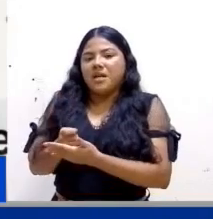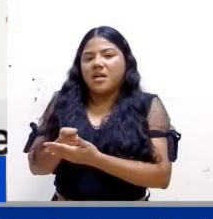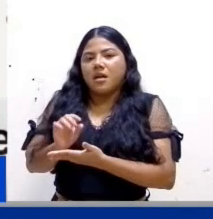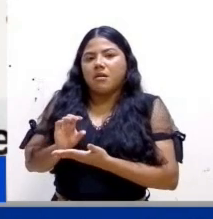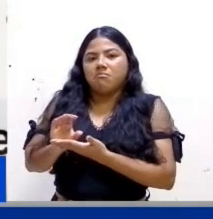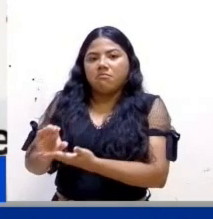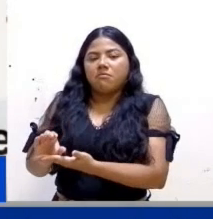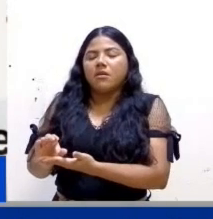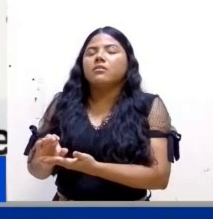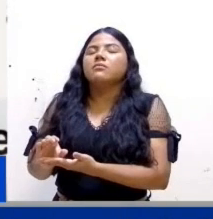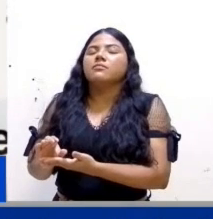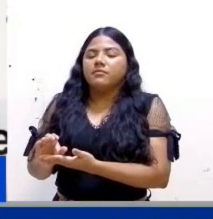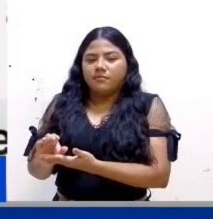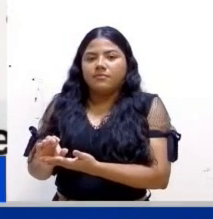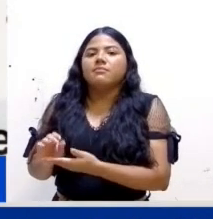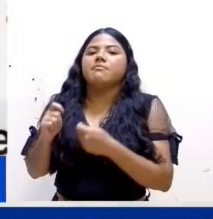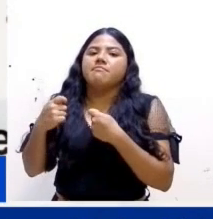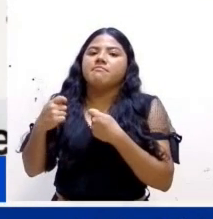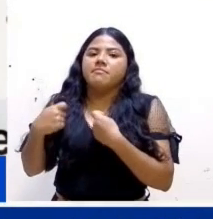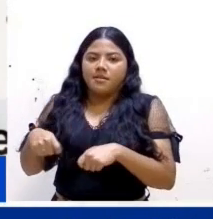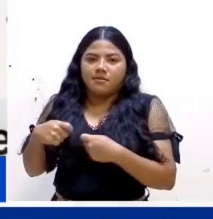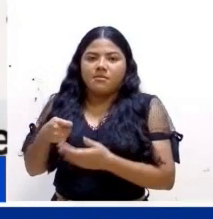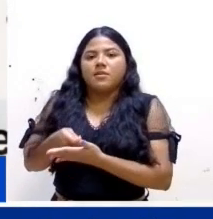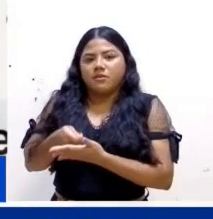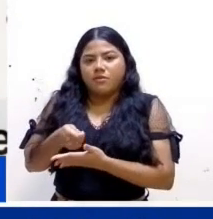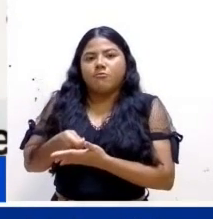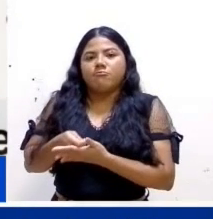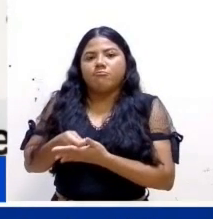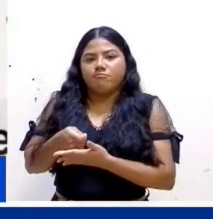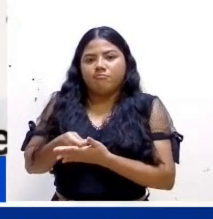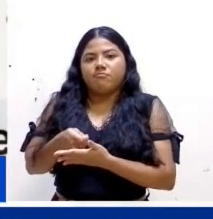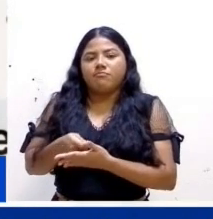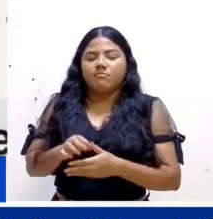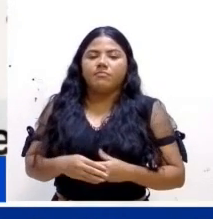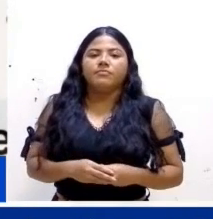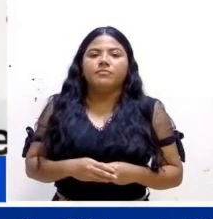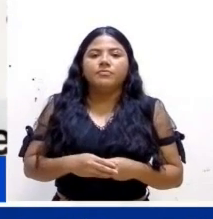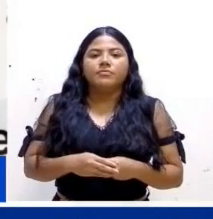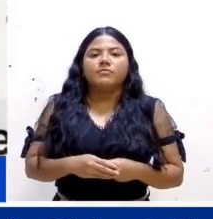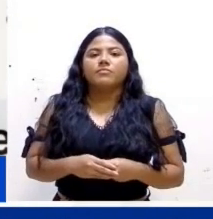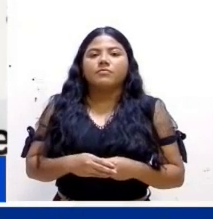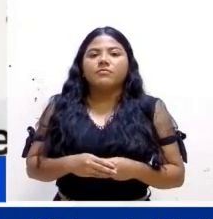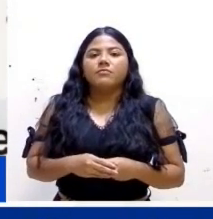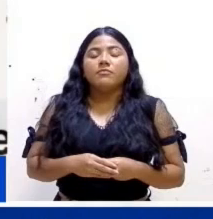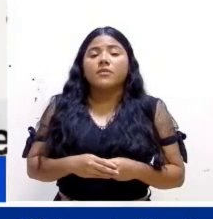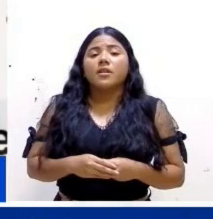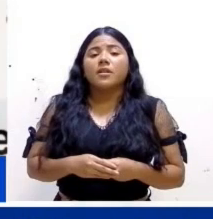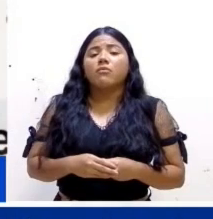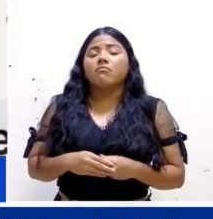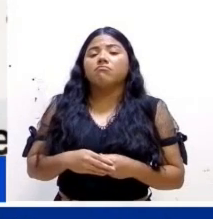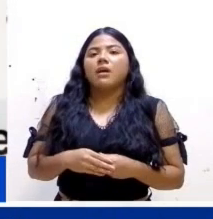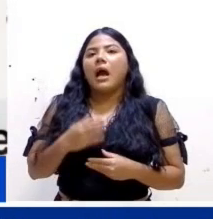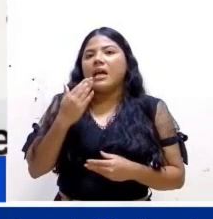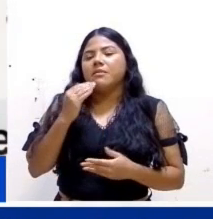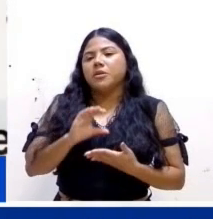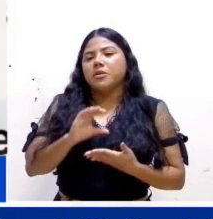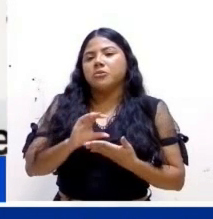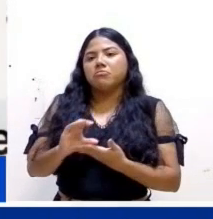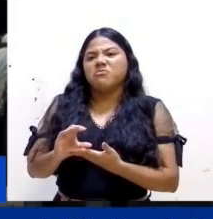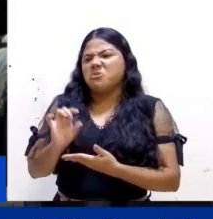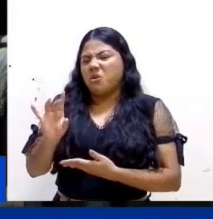necessidades básicas de sobrevivência e manutenção. Na tela, slide fundo branco, com o título, que é a pensão alimentícia. O valor não se limita apenas aos